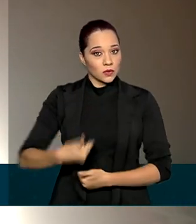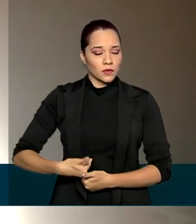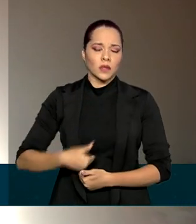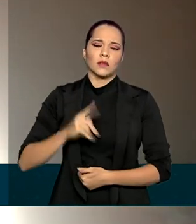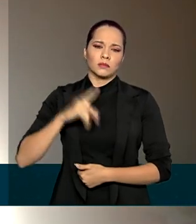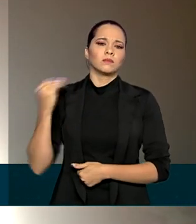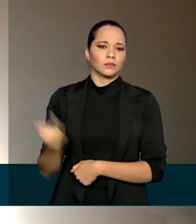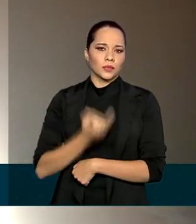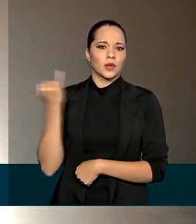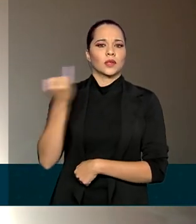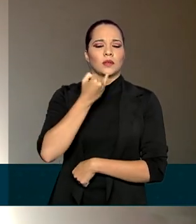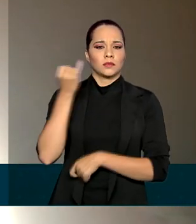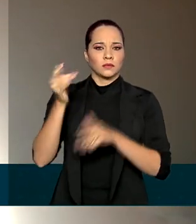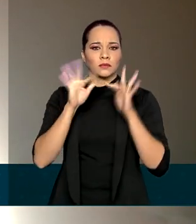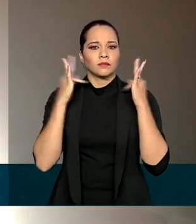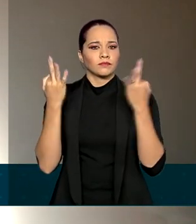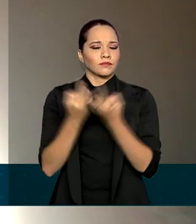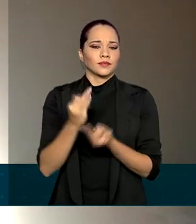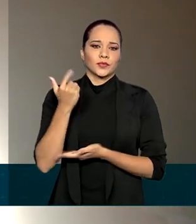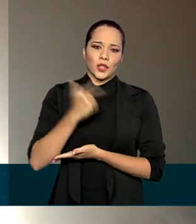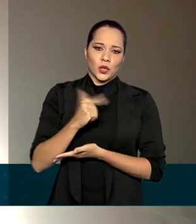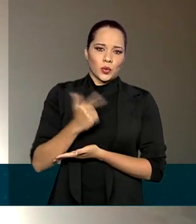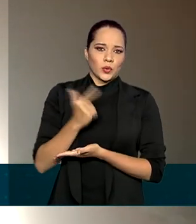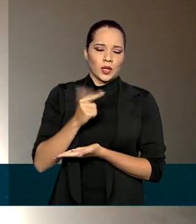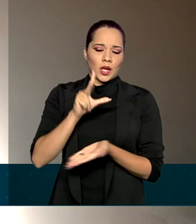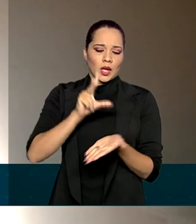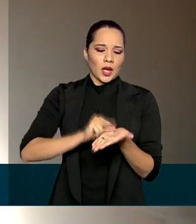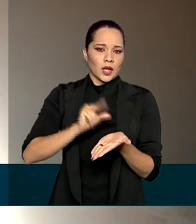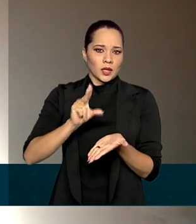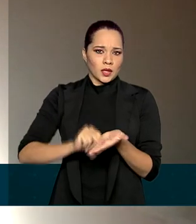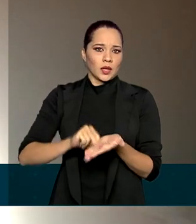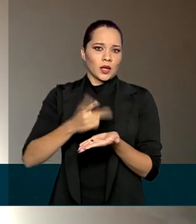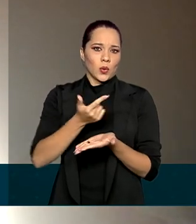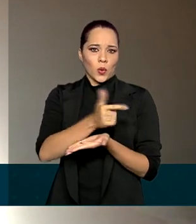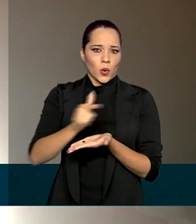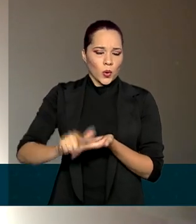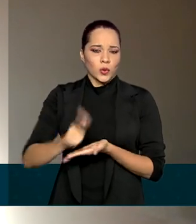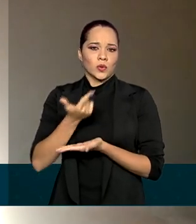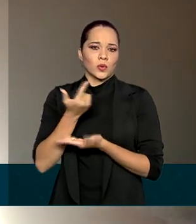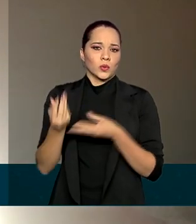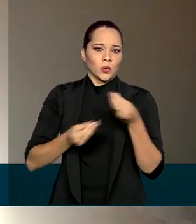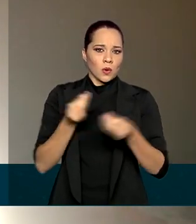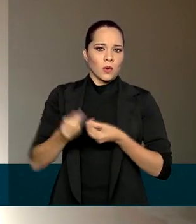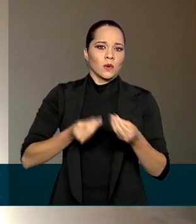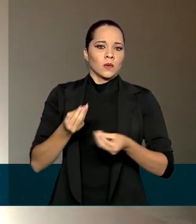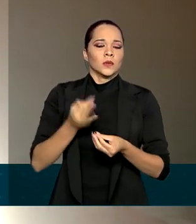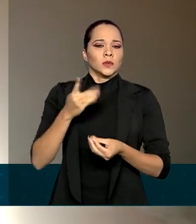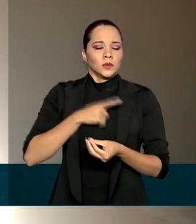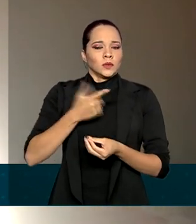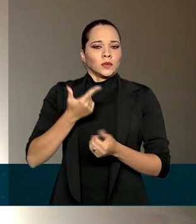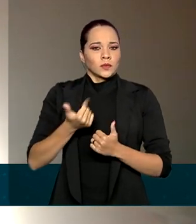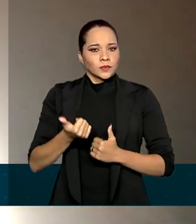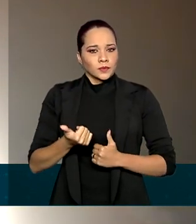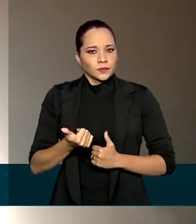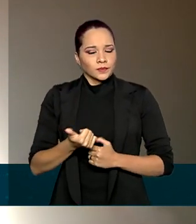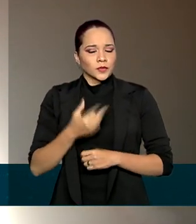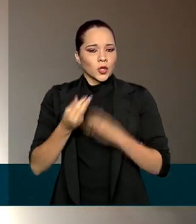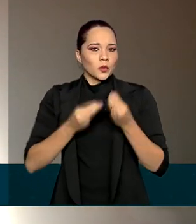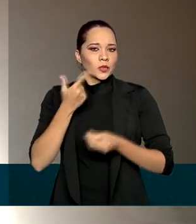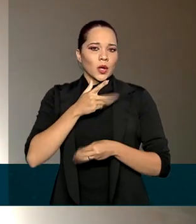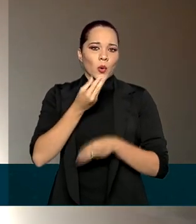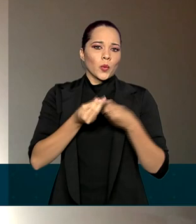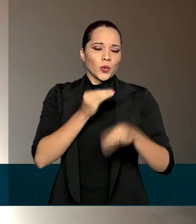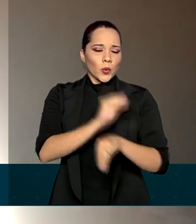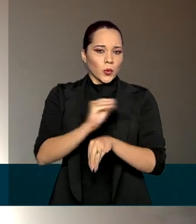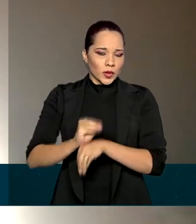muito importante para as famílias que não têm outros meios, outros recursos para se manterem. Então, é